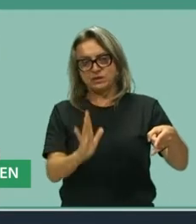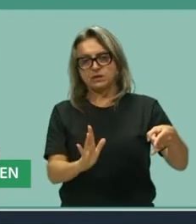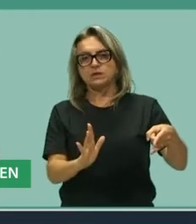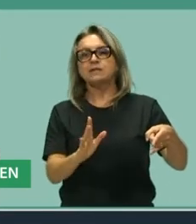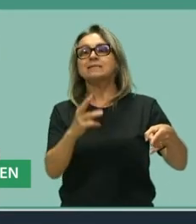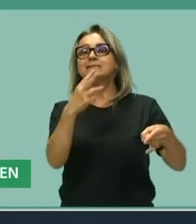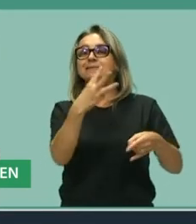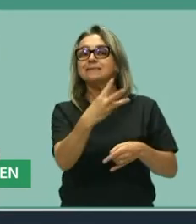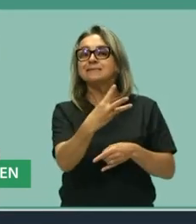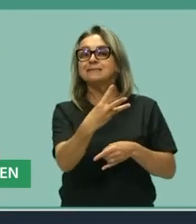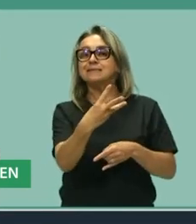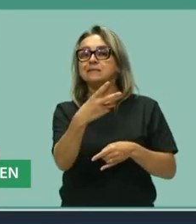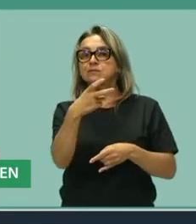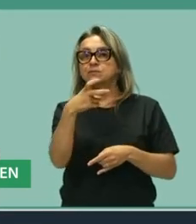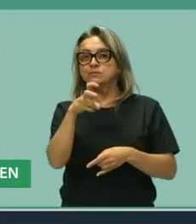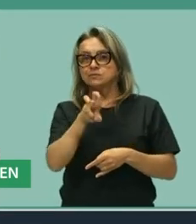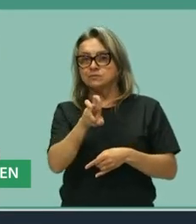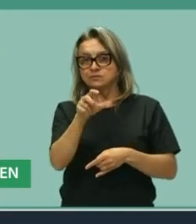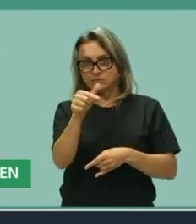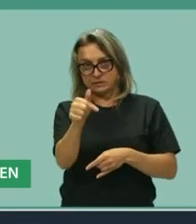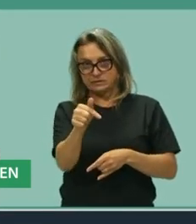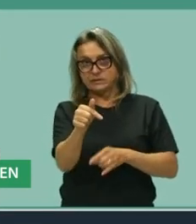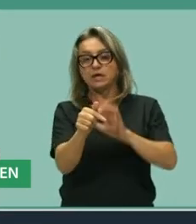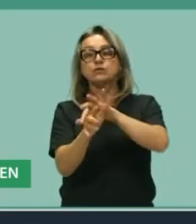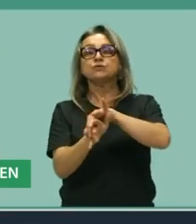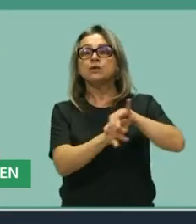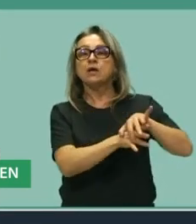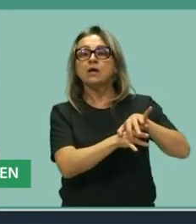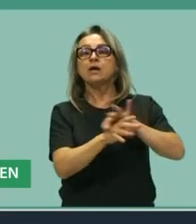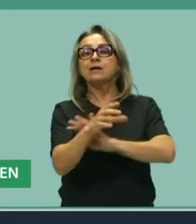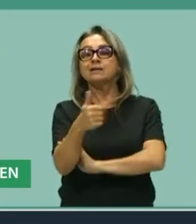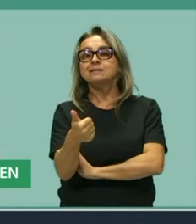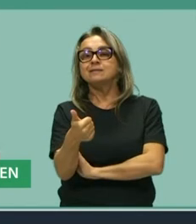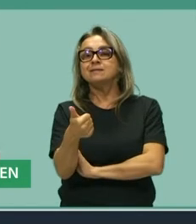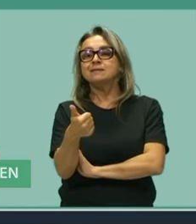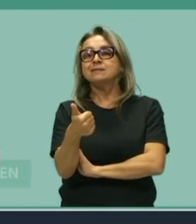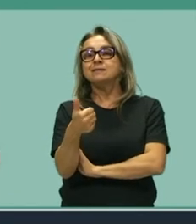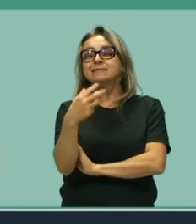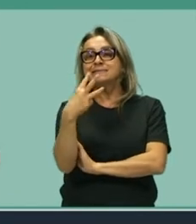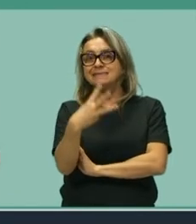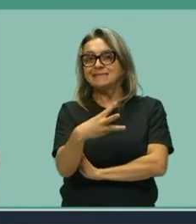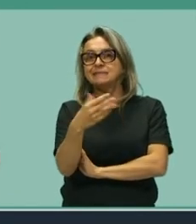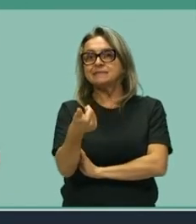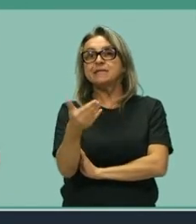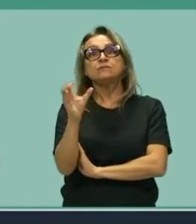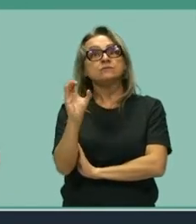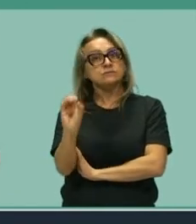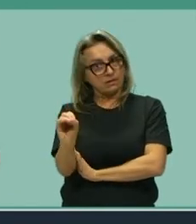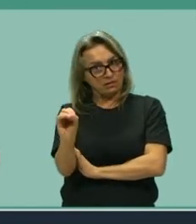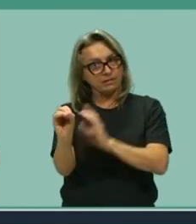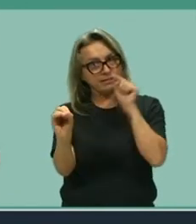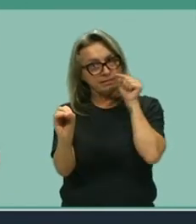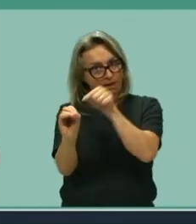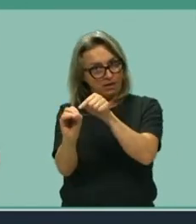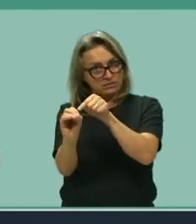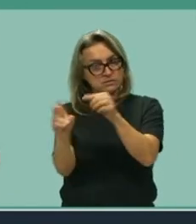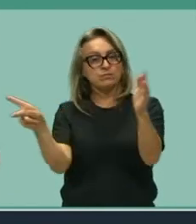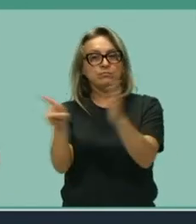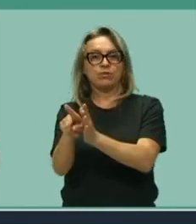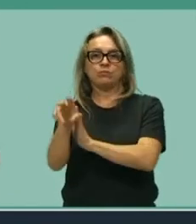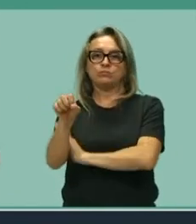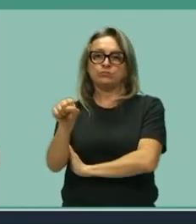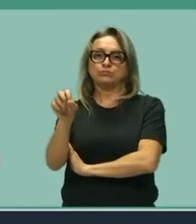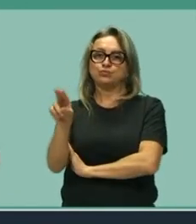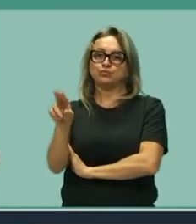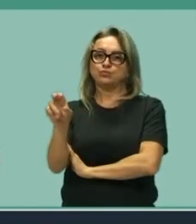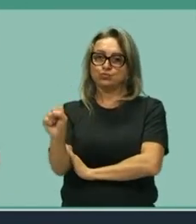de 357, 310 leitos são destinados ao SUS.